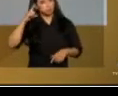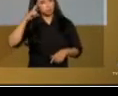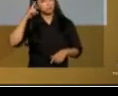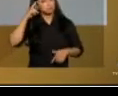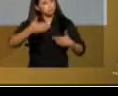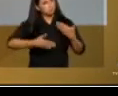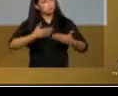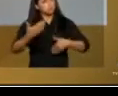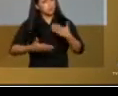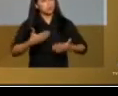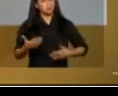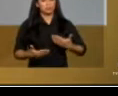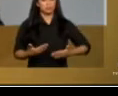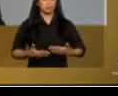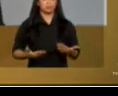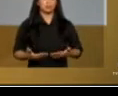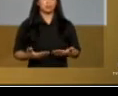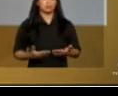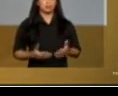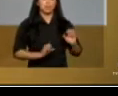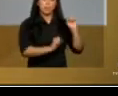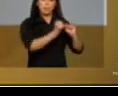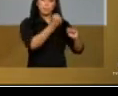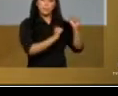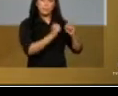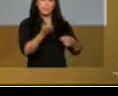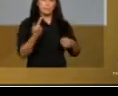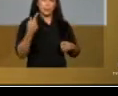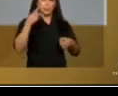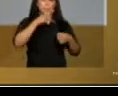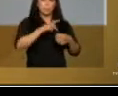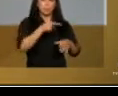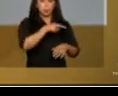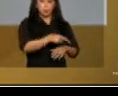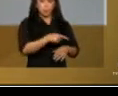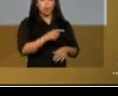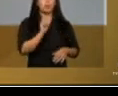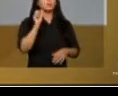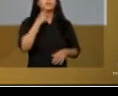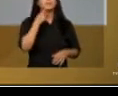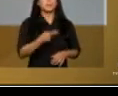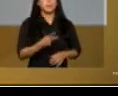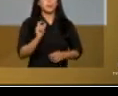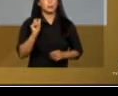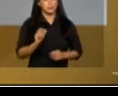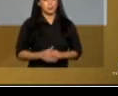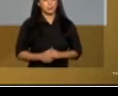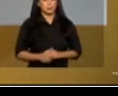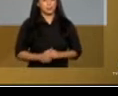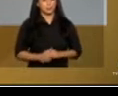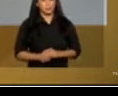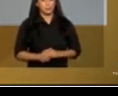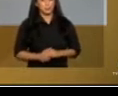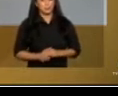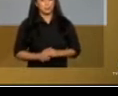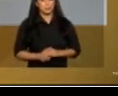não só da lavra, da extração e do refino do petróleo, é a seguinte: gostaria,